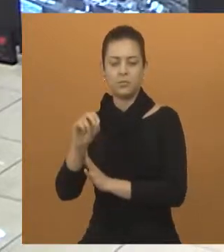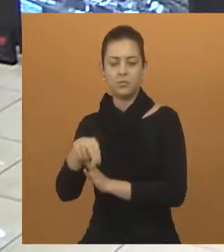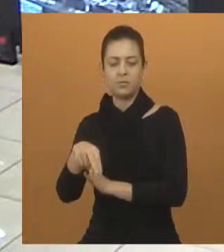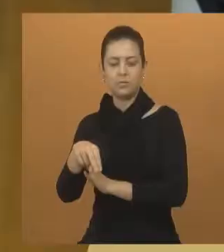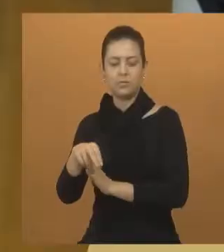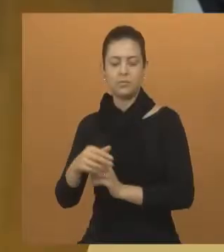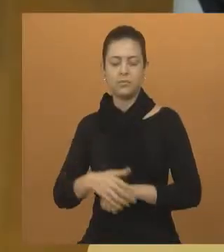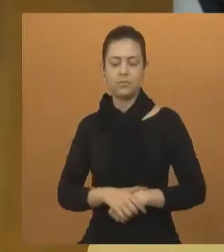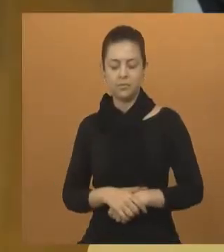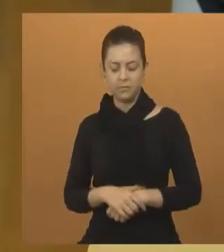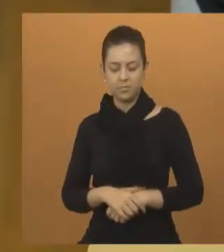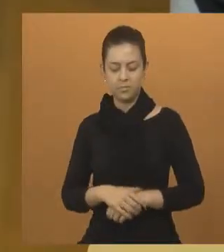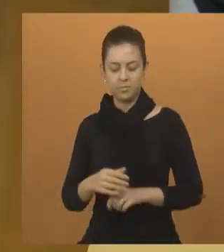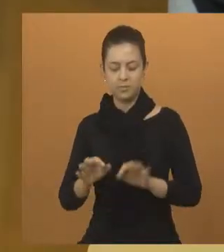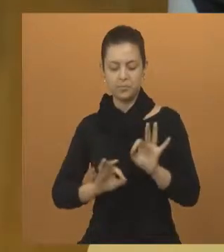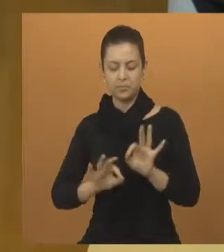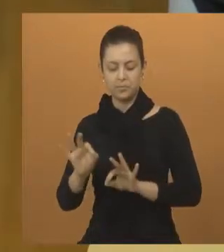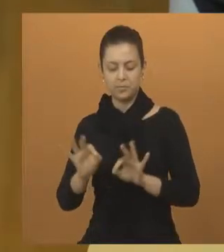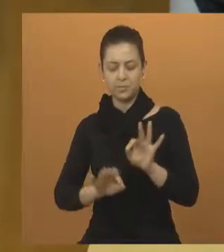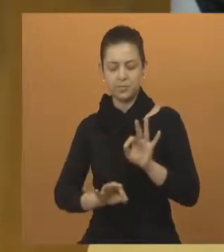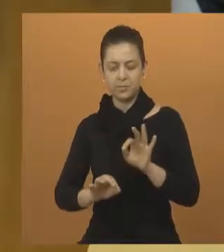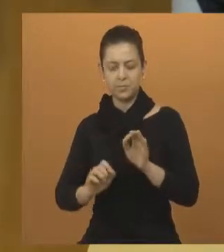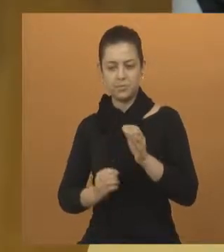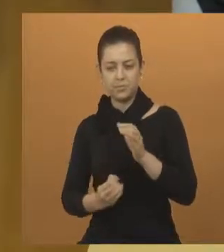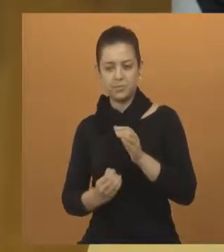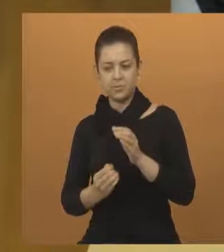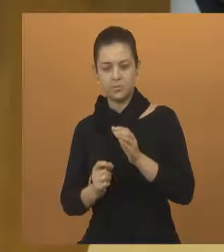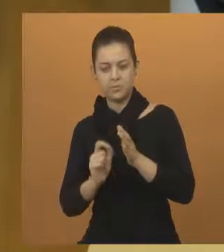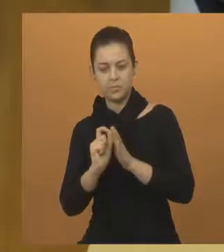Estamos diante desse projeto que nasceu de uma